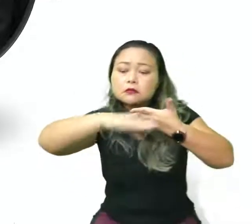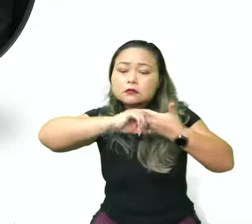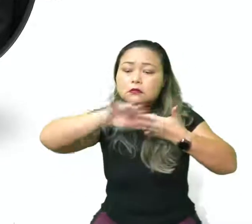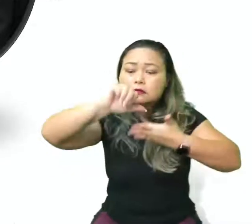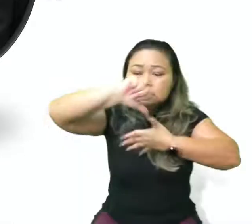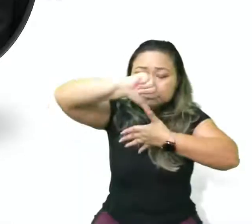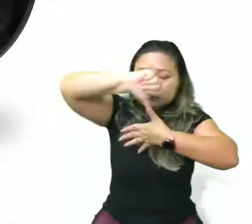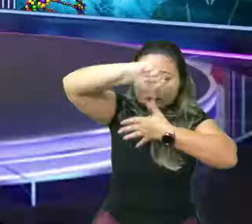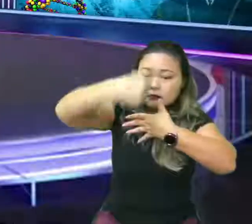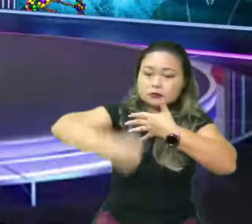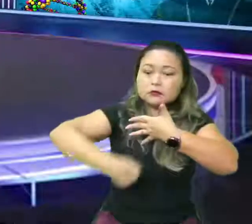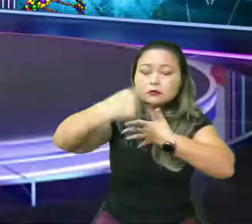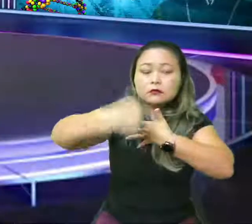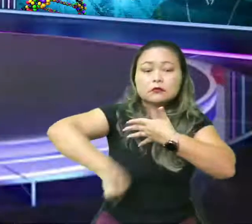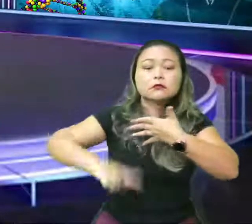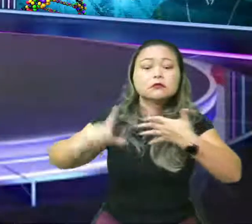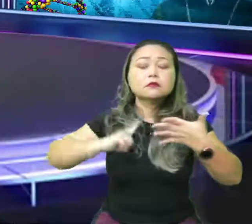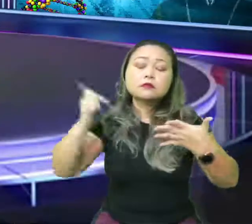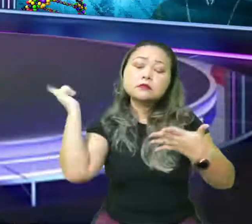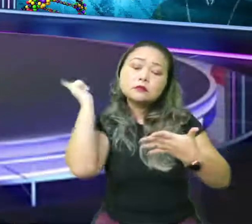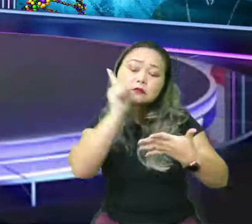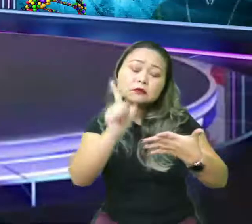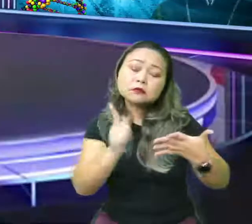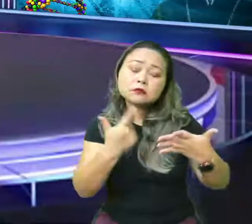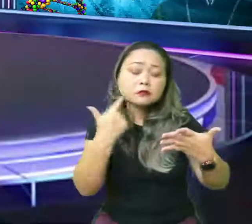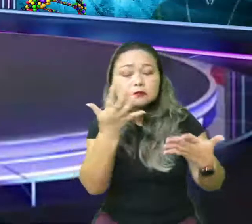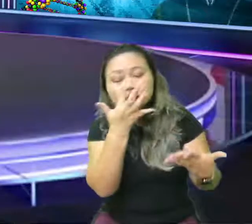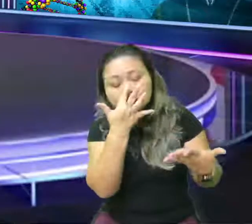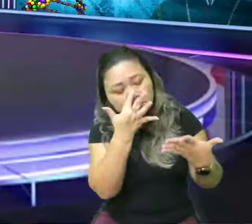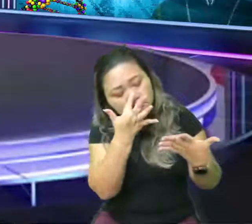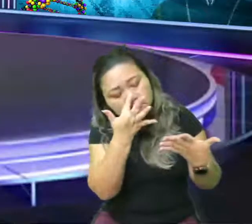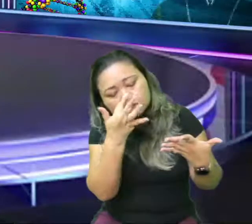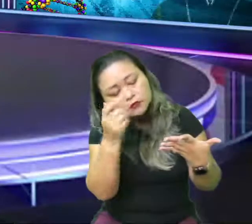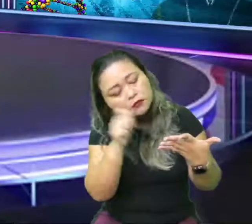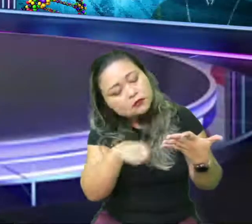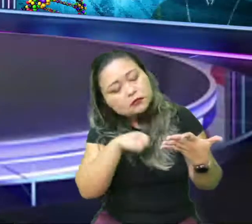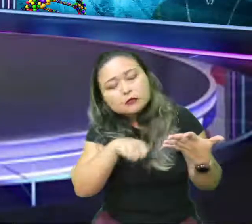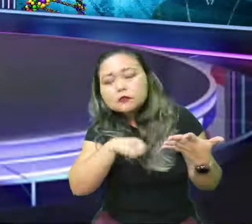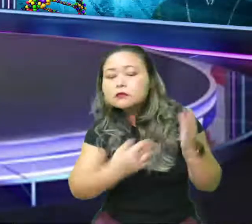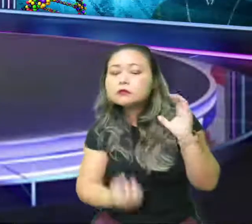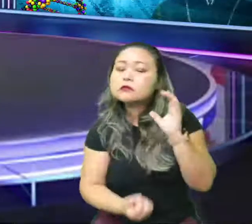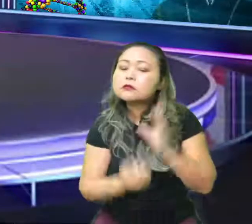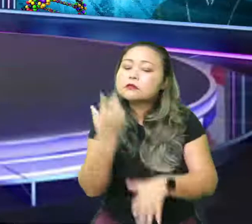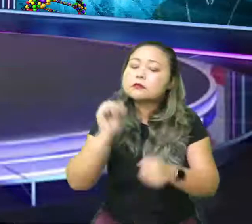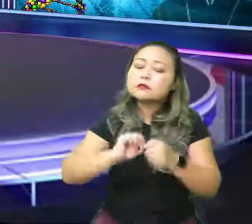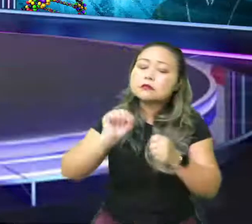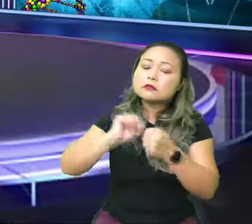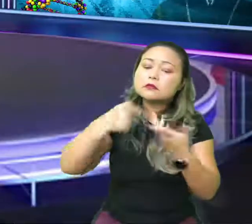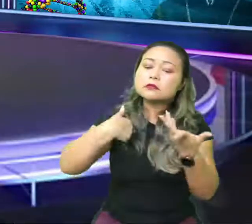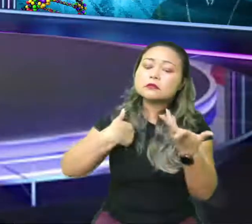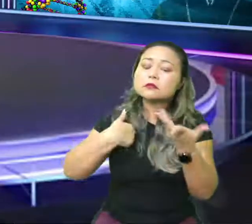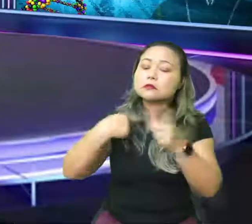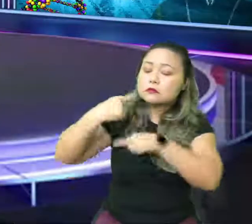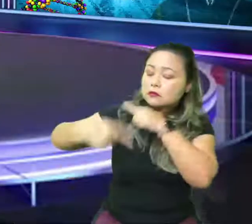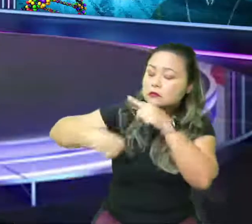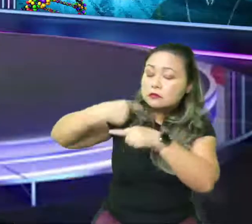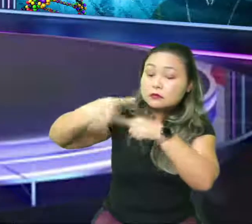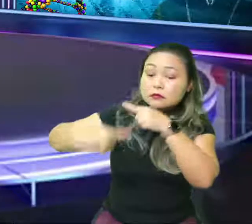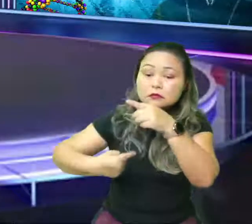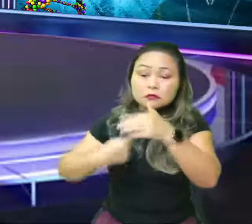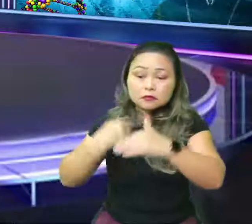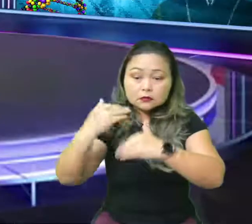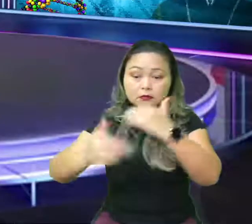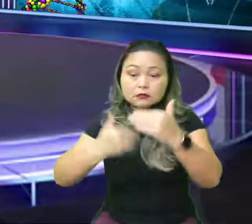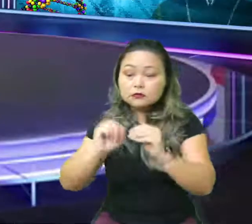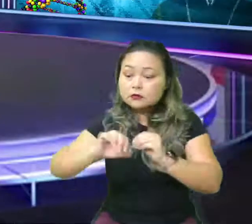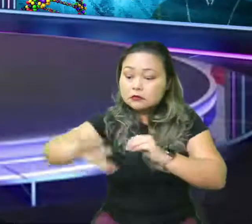do Sul, e ele conseguiu fazer muitas observações legais, e aí ele criou, né, a teoria da evolução, onde ele falou sobre